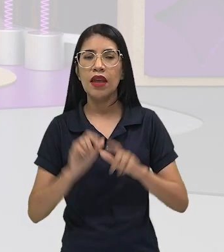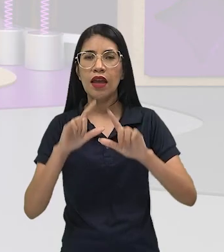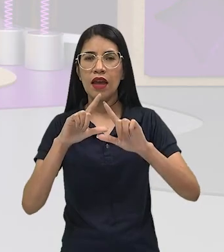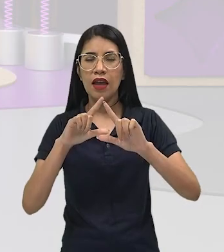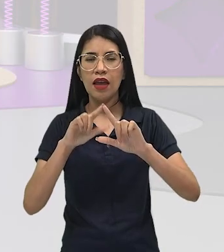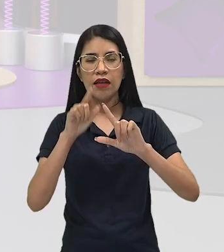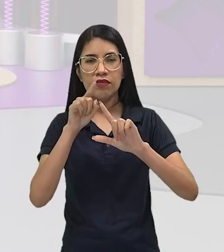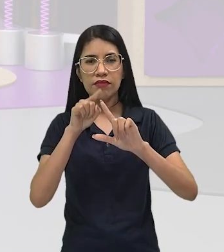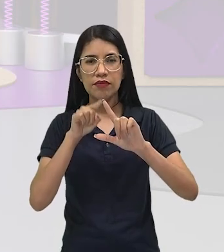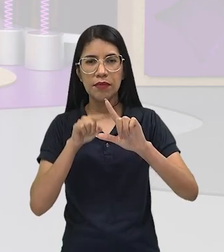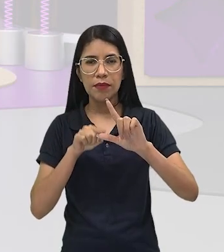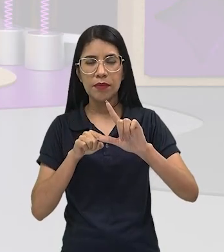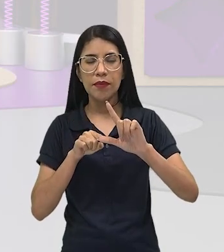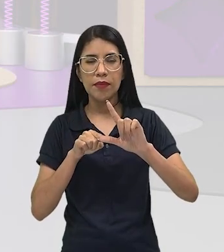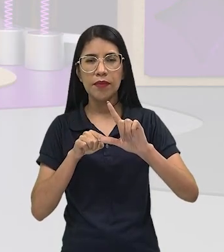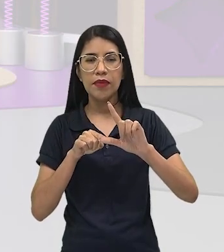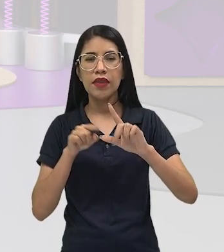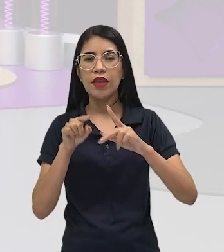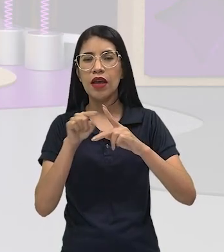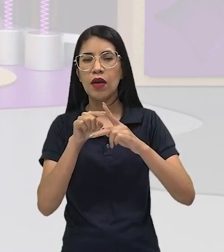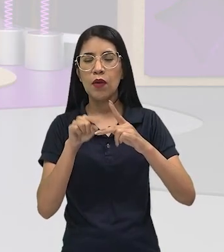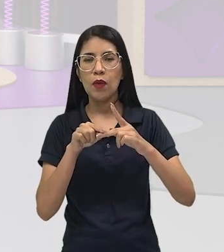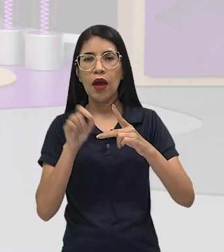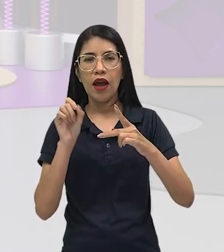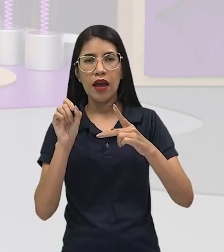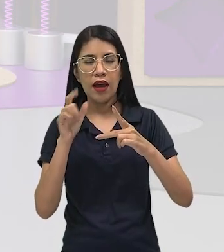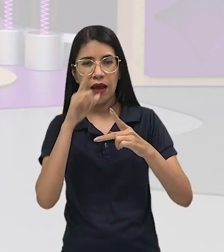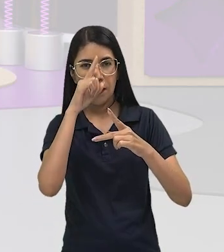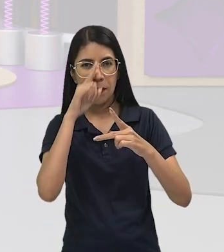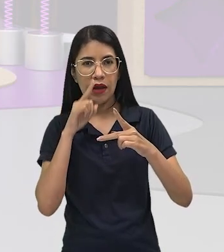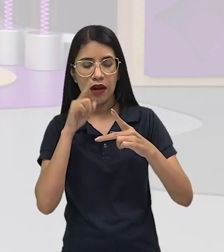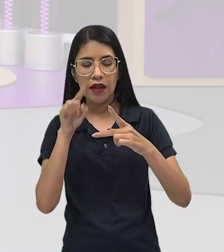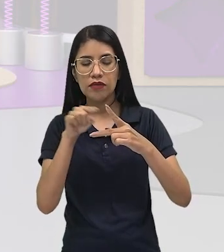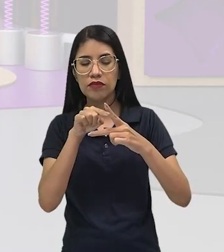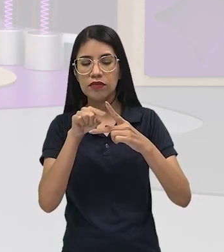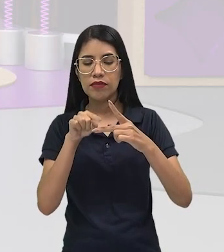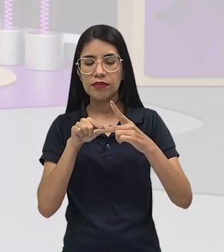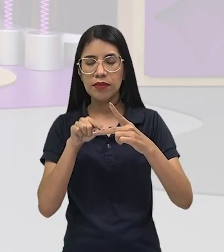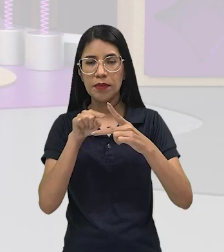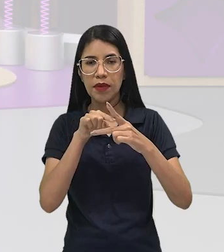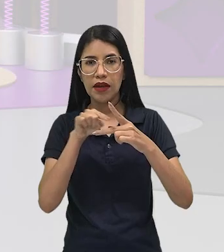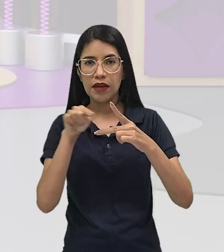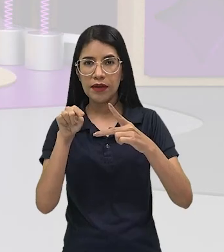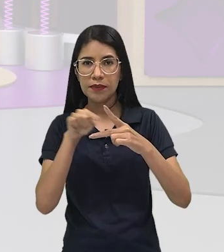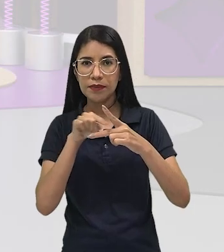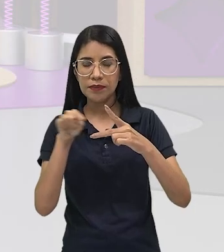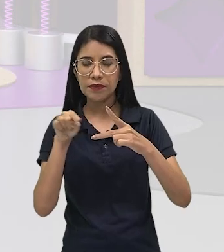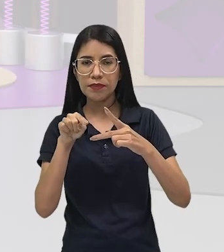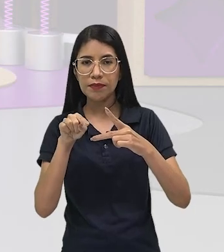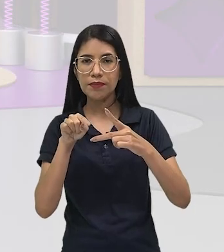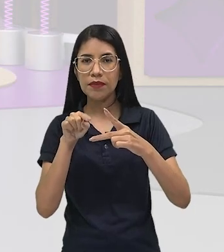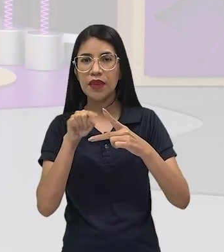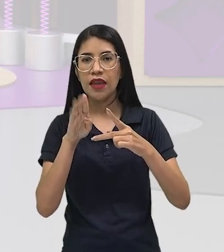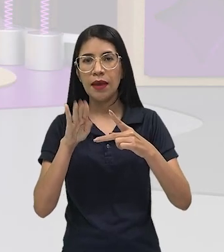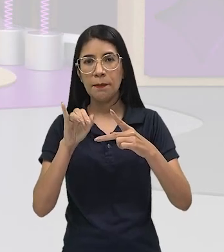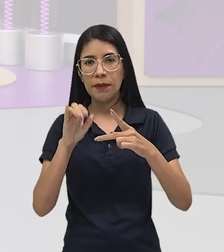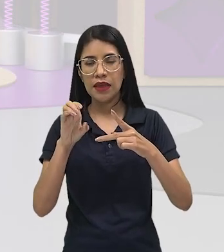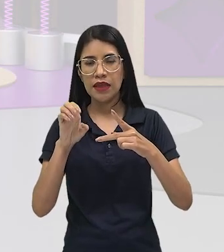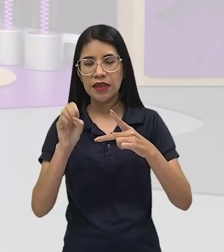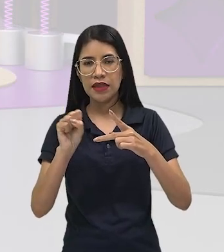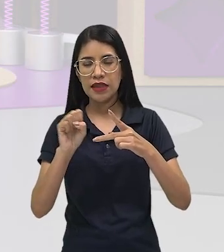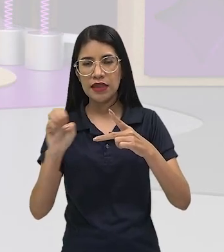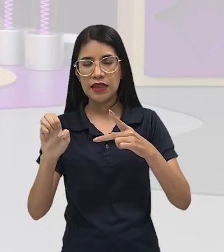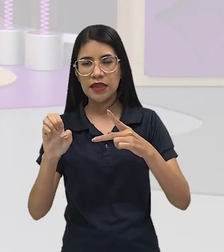linhazinha amarela que vocês estão vendo aí, e ela corta um ângulo exatamente ao meio,